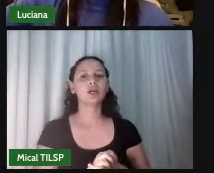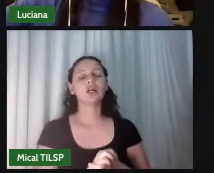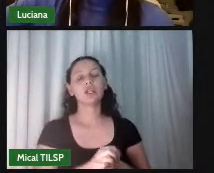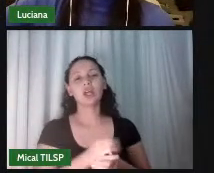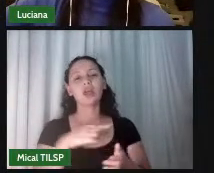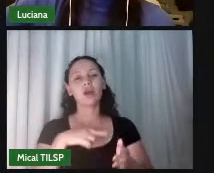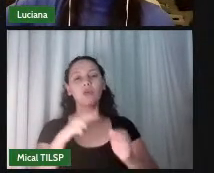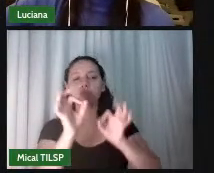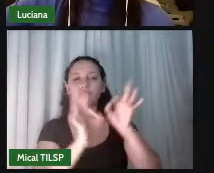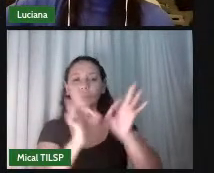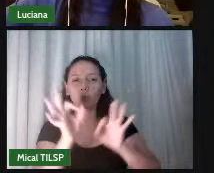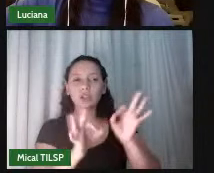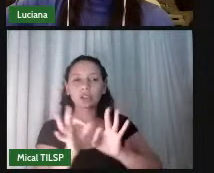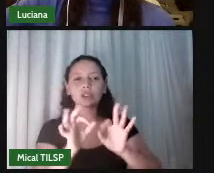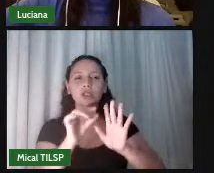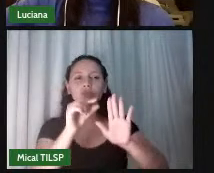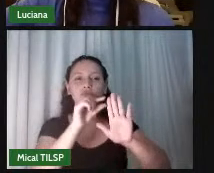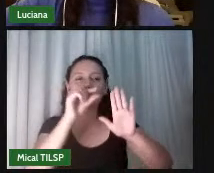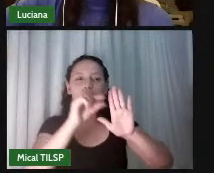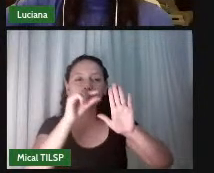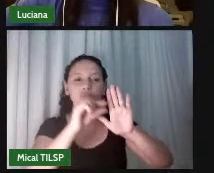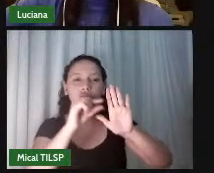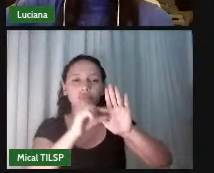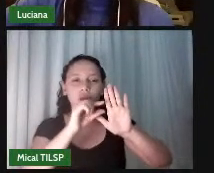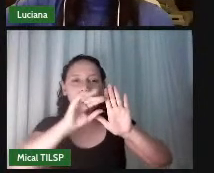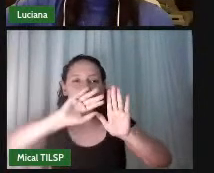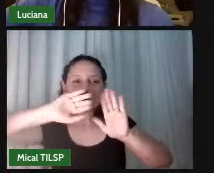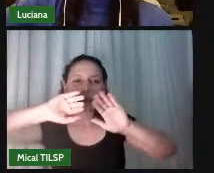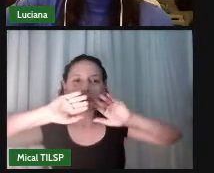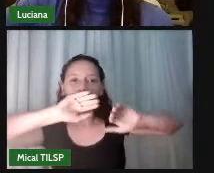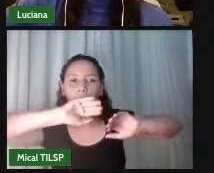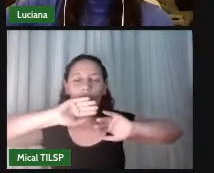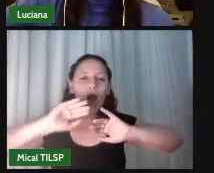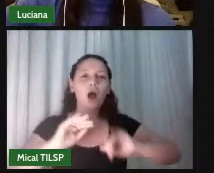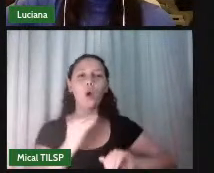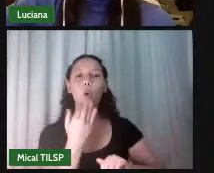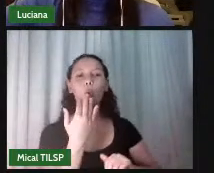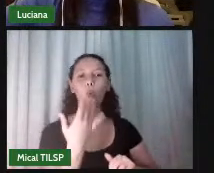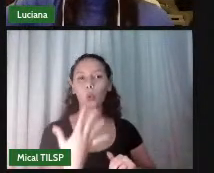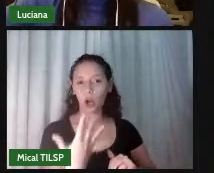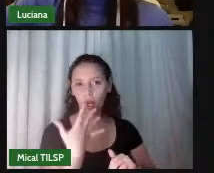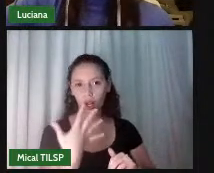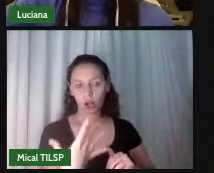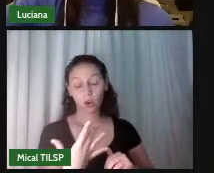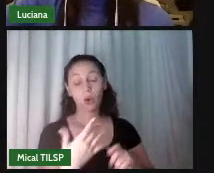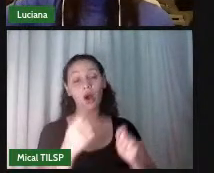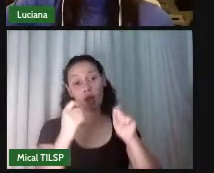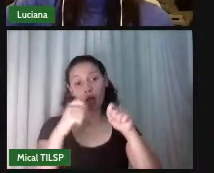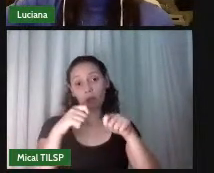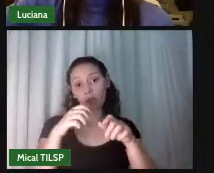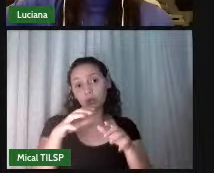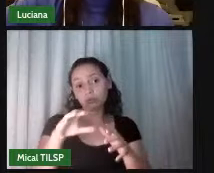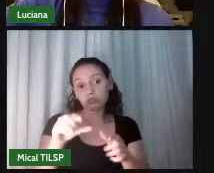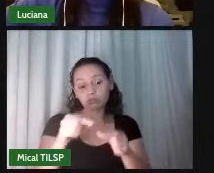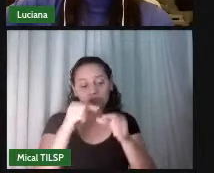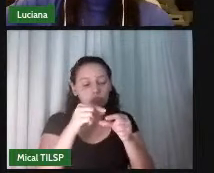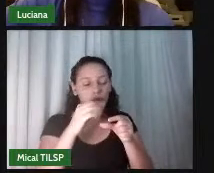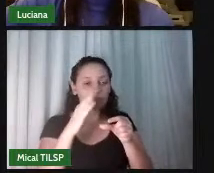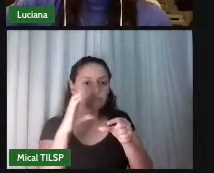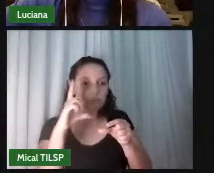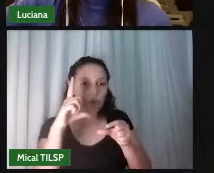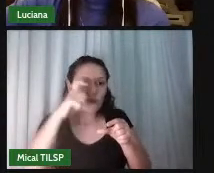tá? E aí a gente pode pegar aquela amostra, fotografar, ela pode estar num dente, alguma coisa